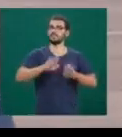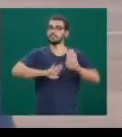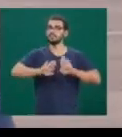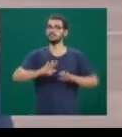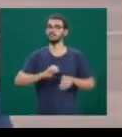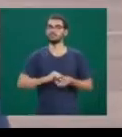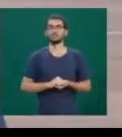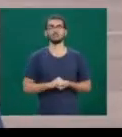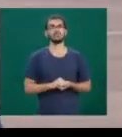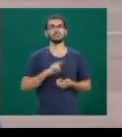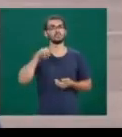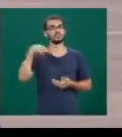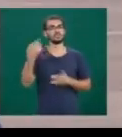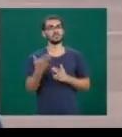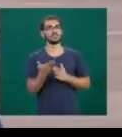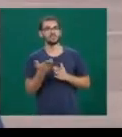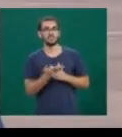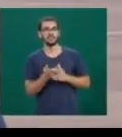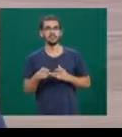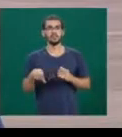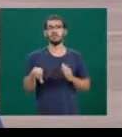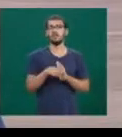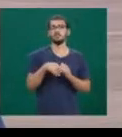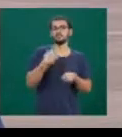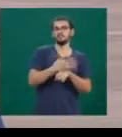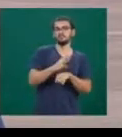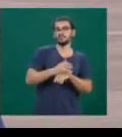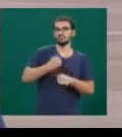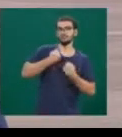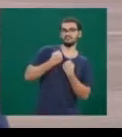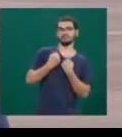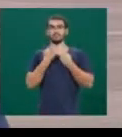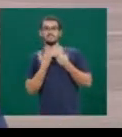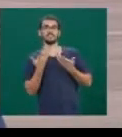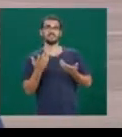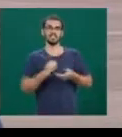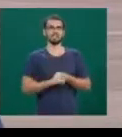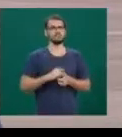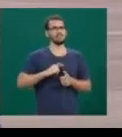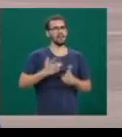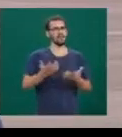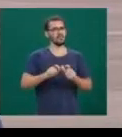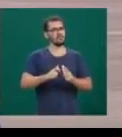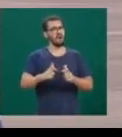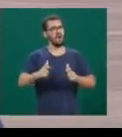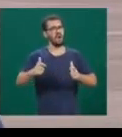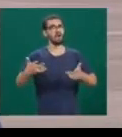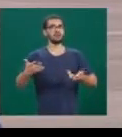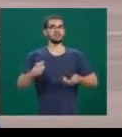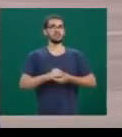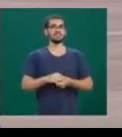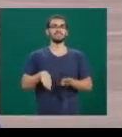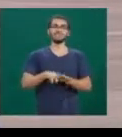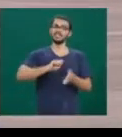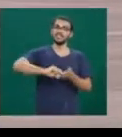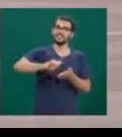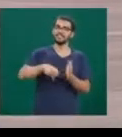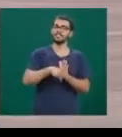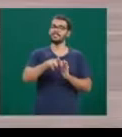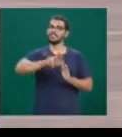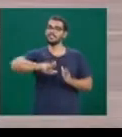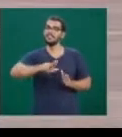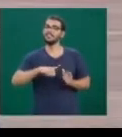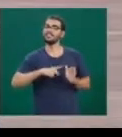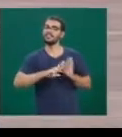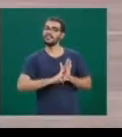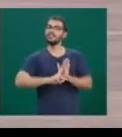você sabia que existe treinamento de goleiros? A posição tem ganhado destaque no futsal. E ainda, escritora de Uberlândia vai representar